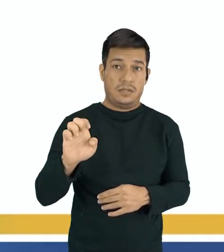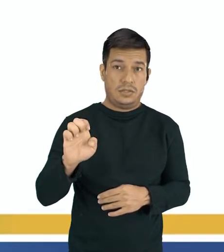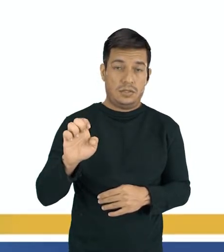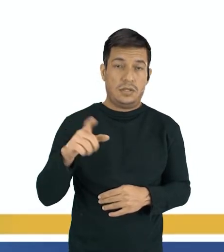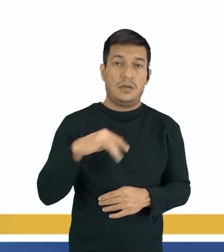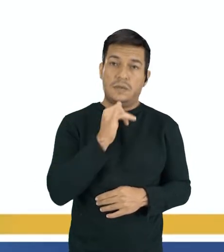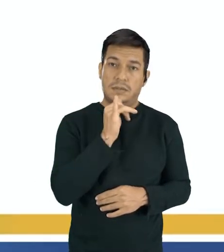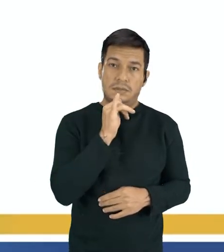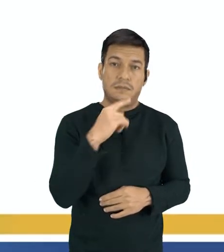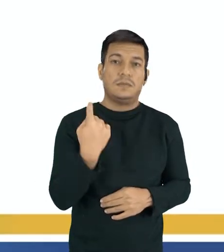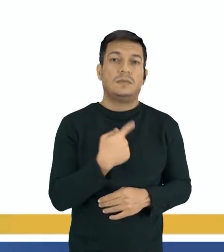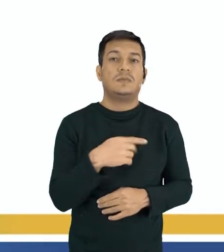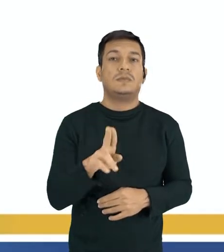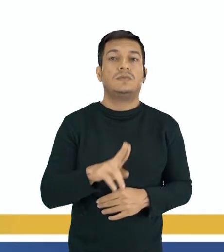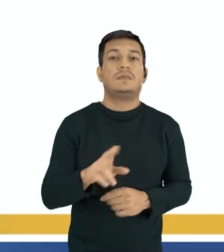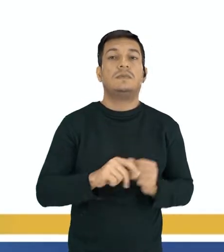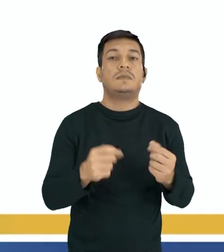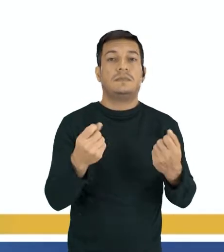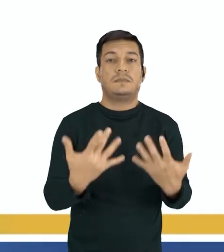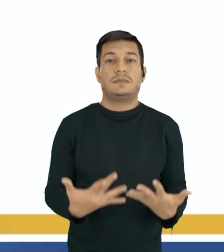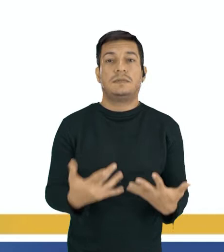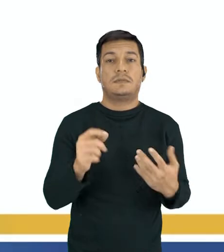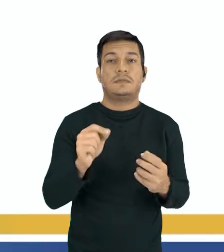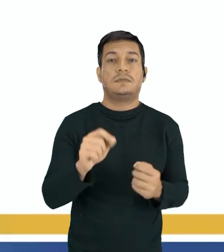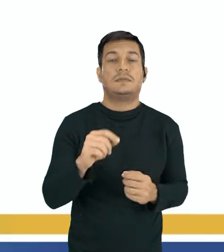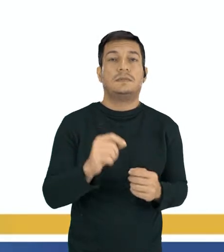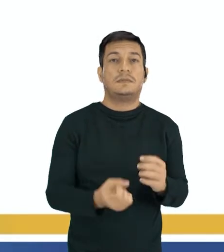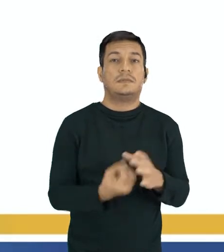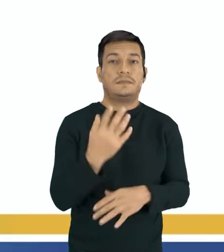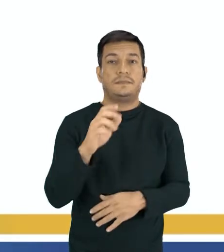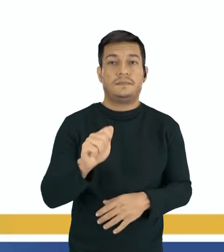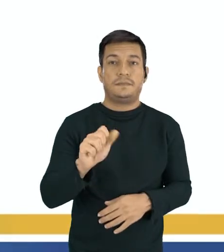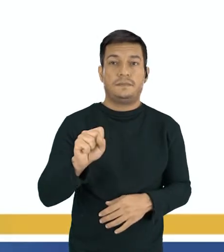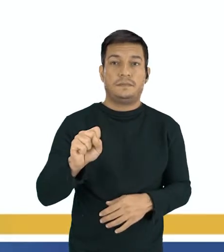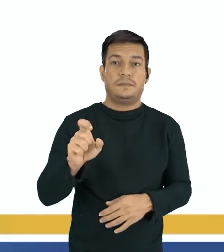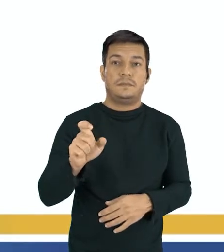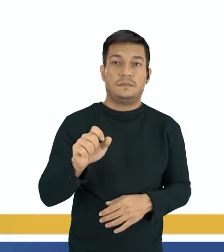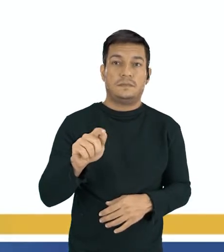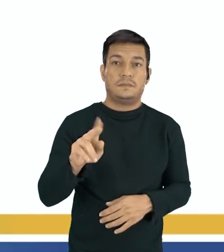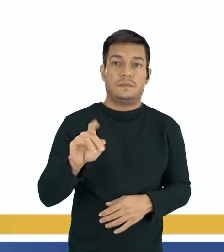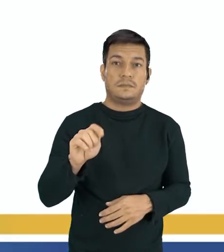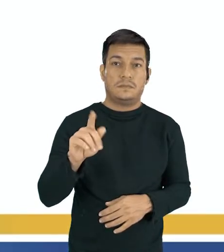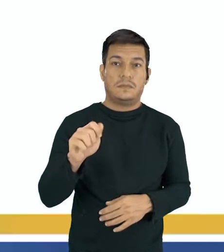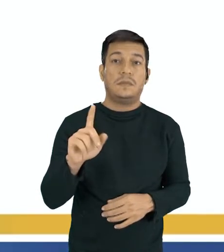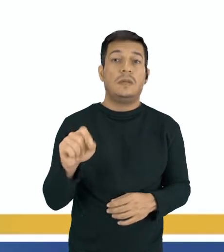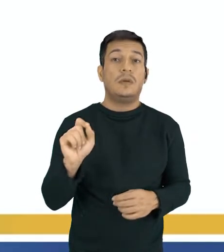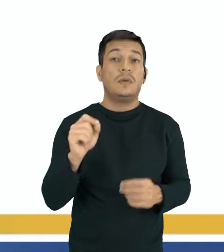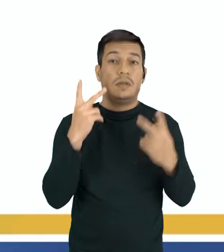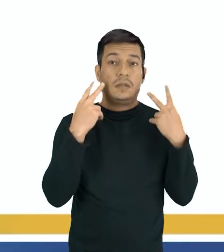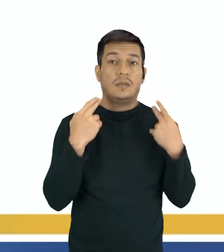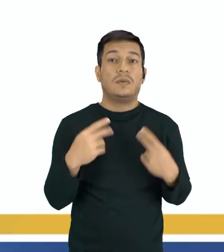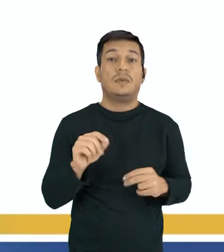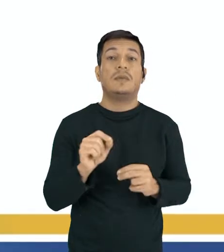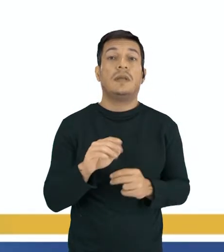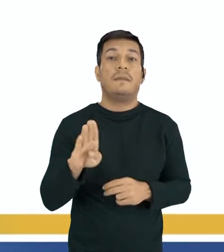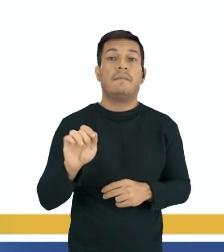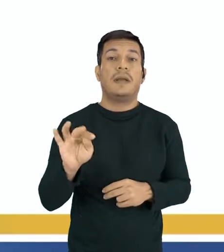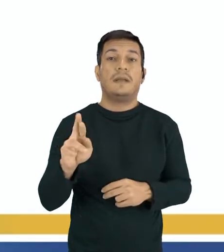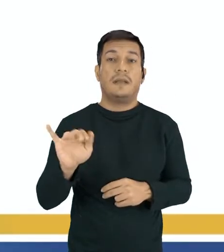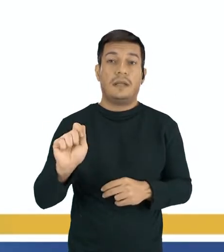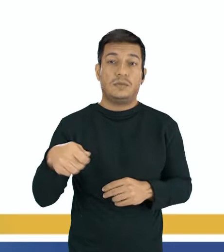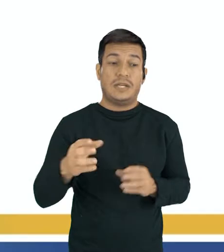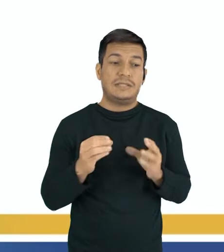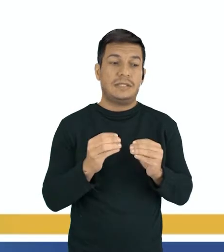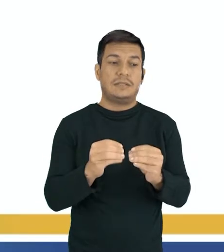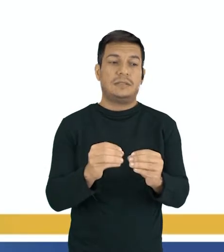exemplo clássico que a gente utiliza para explicar a reprodução assexuada. Essa reprodução ela é comum em bactérias